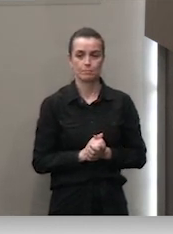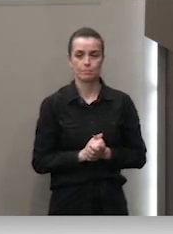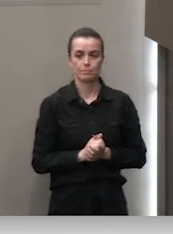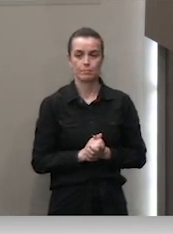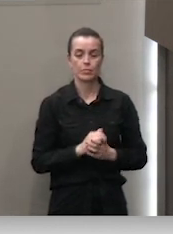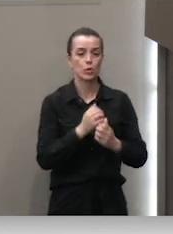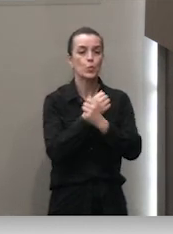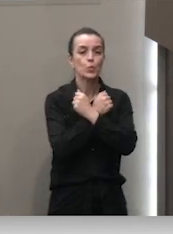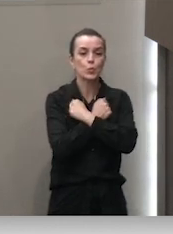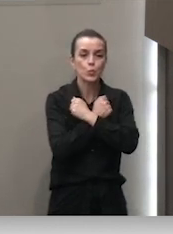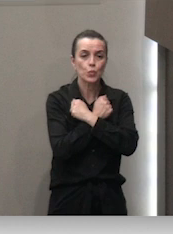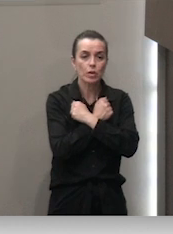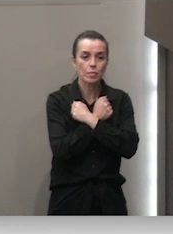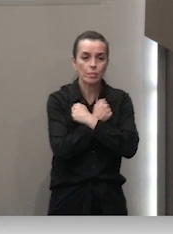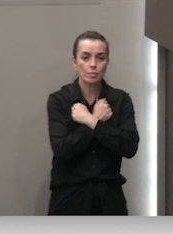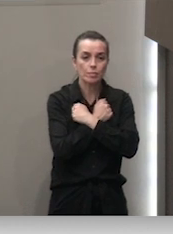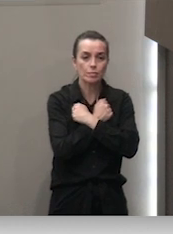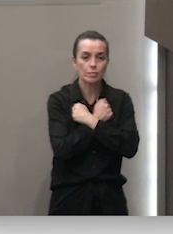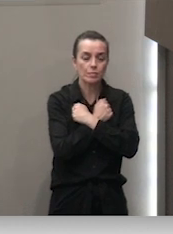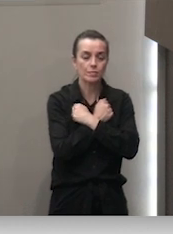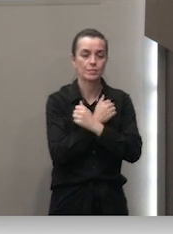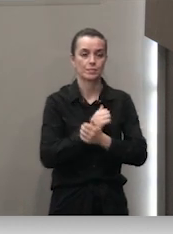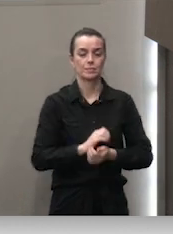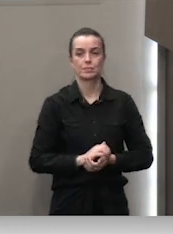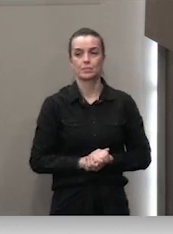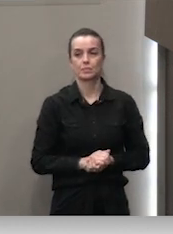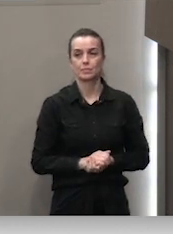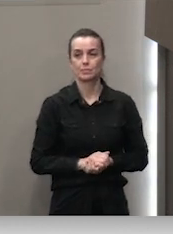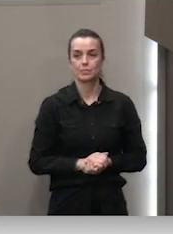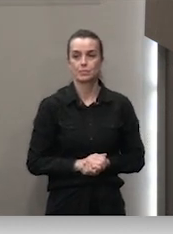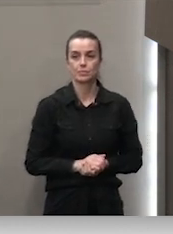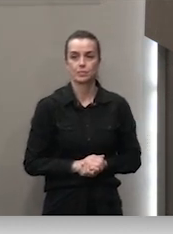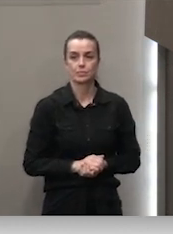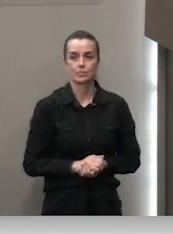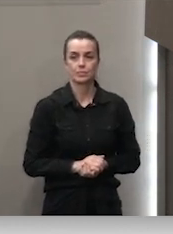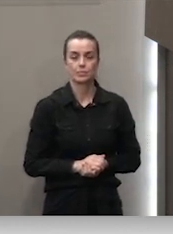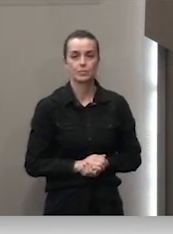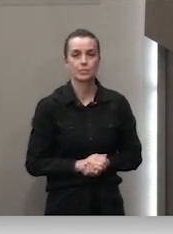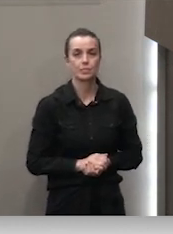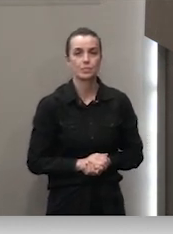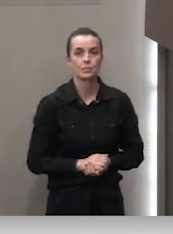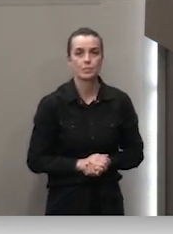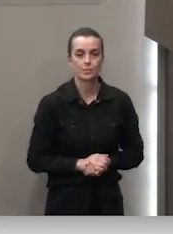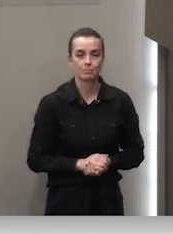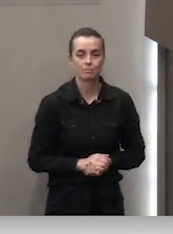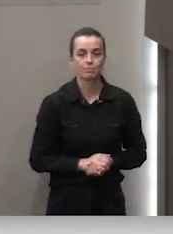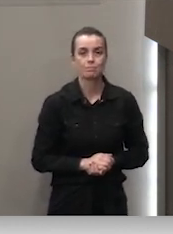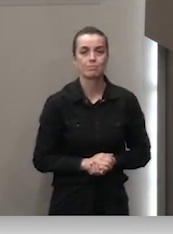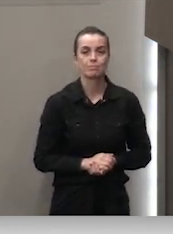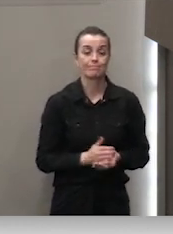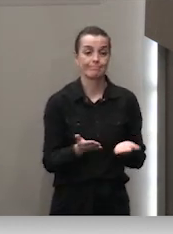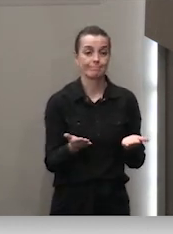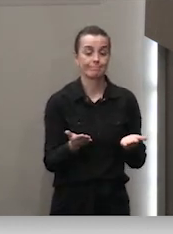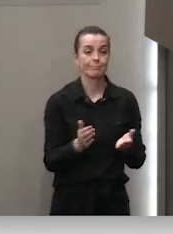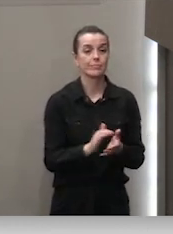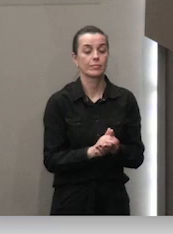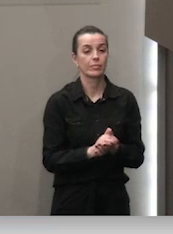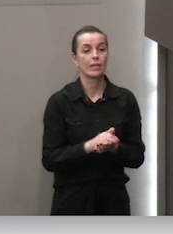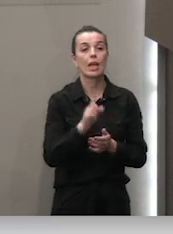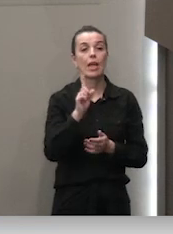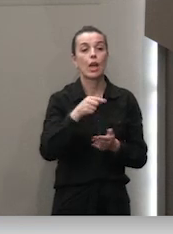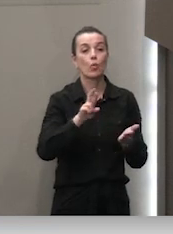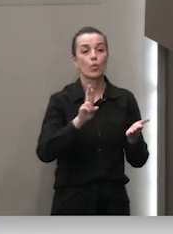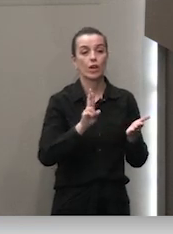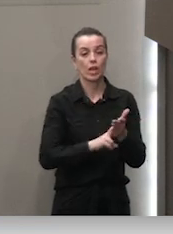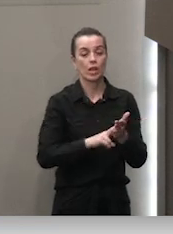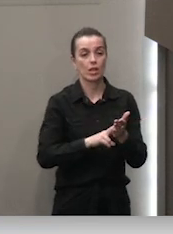Um abraço, Altamir. Um abraço. Segunda-feira. Esse registro desse áudio aqui